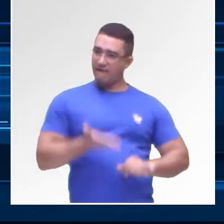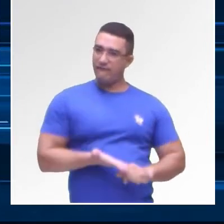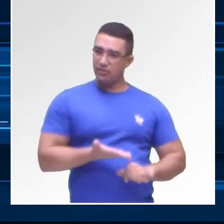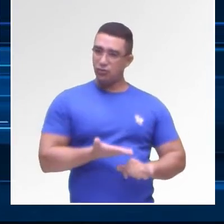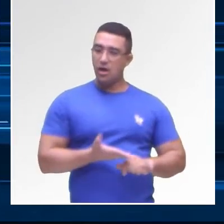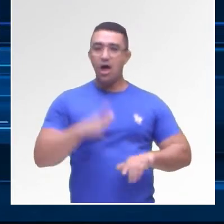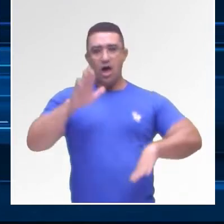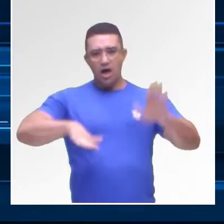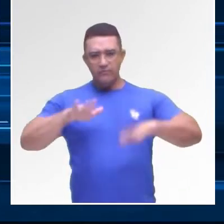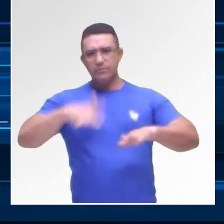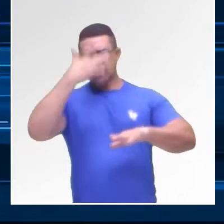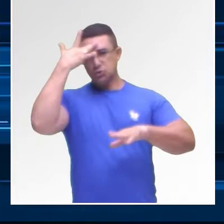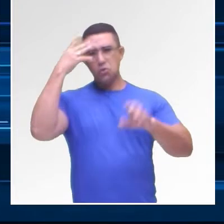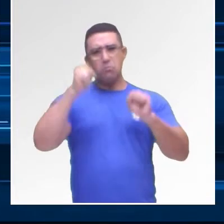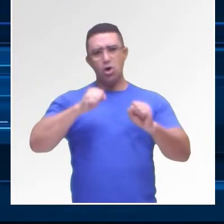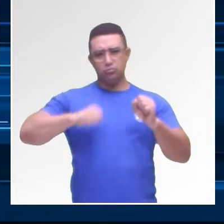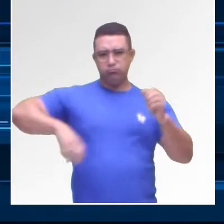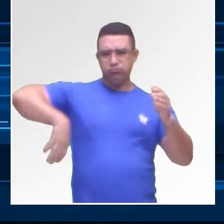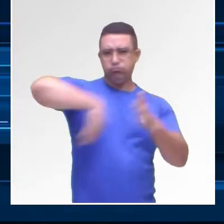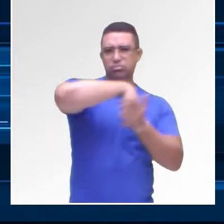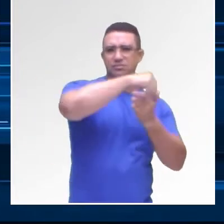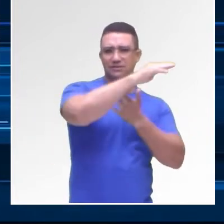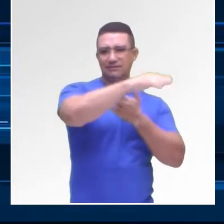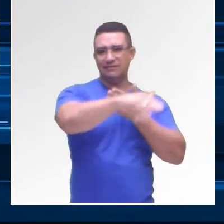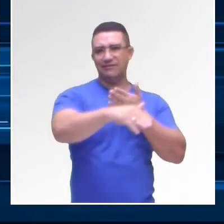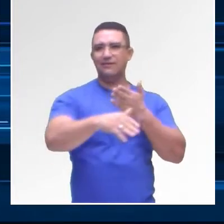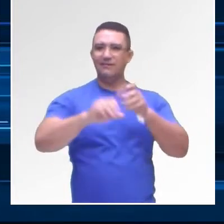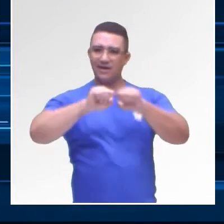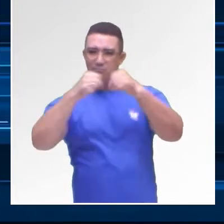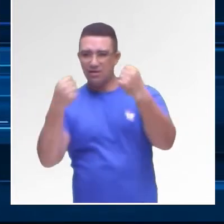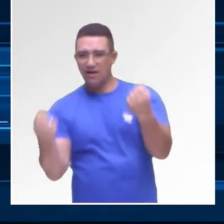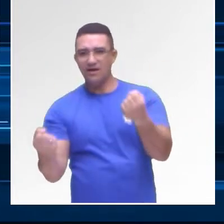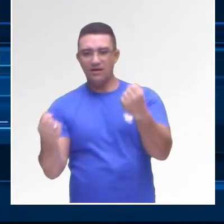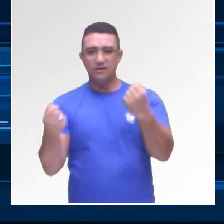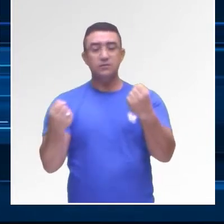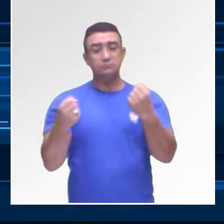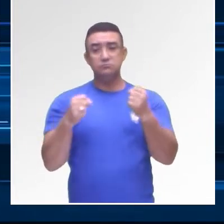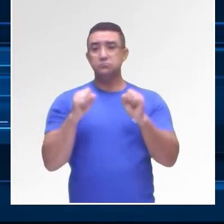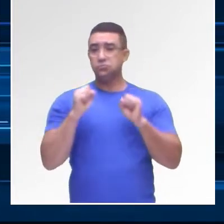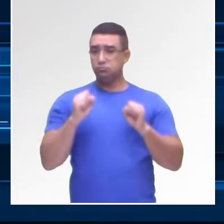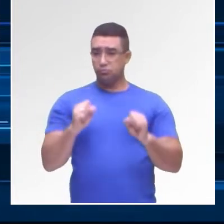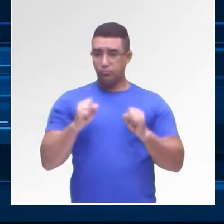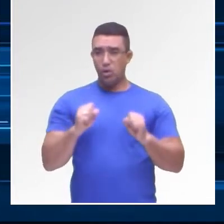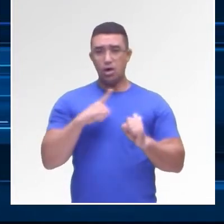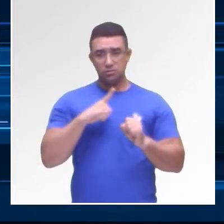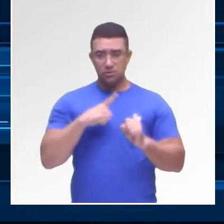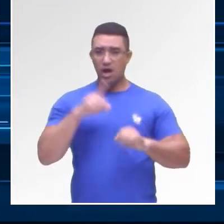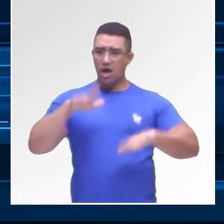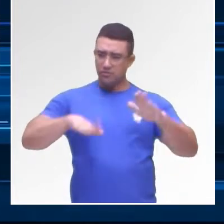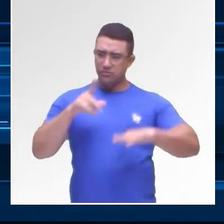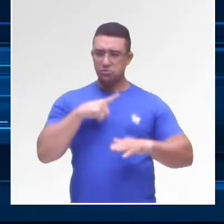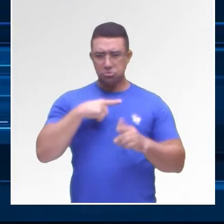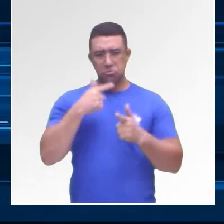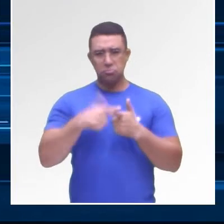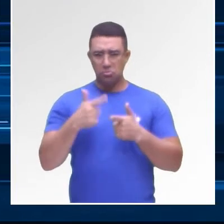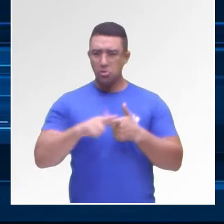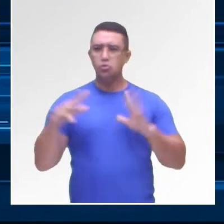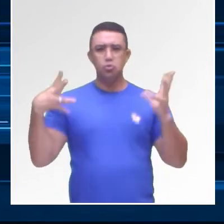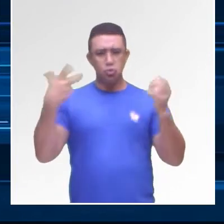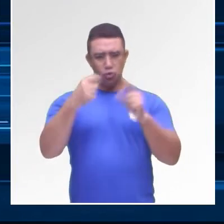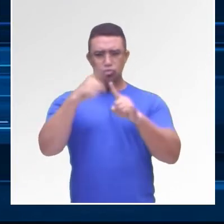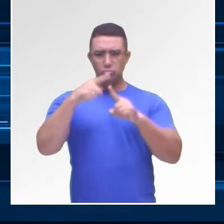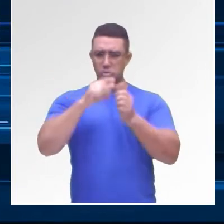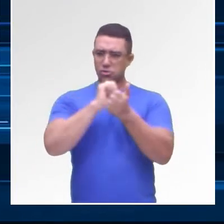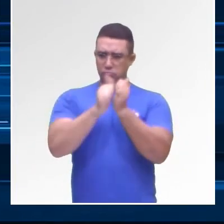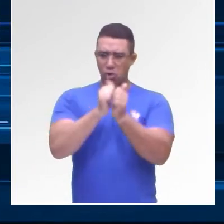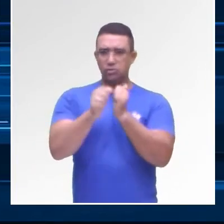de lesão, pode haver algum tipo de risco físico? Sim, pode acontecer, né? Como todo tipo de esporte,